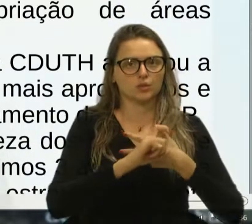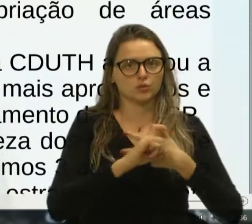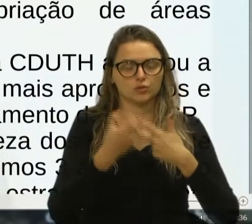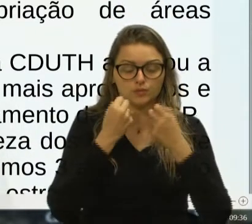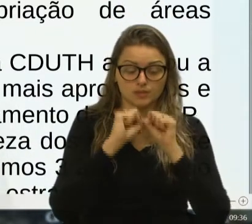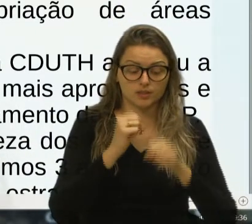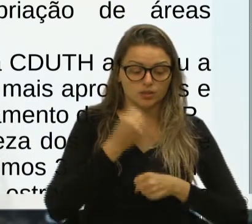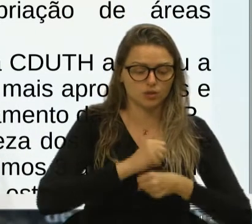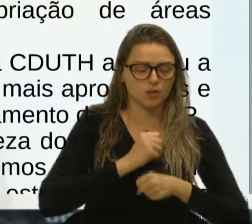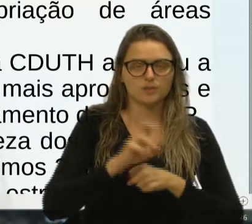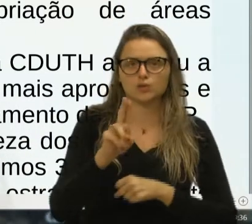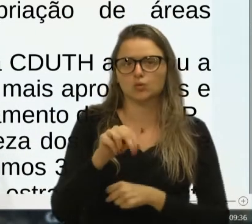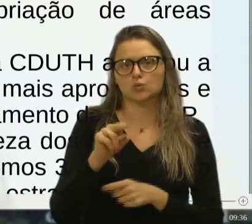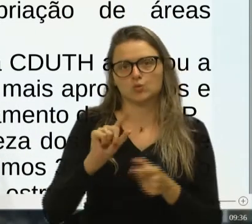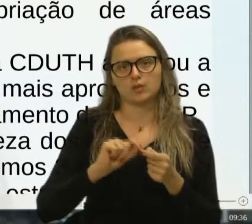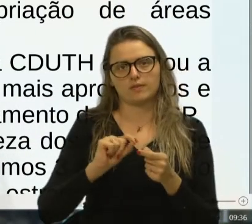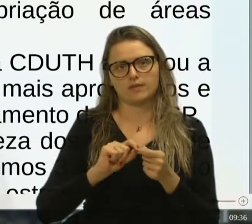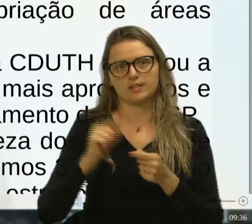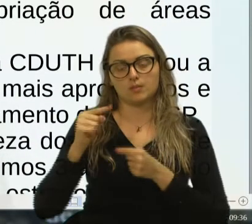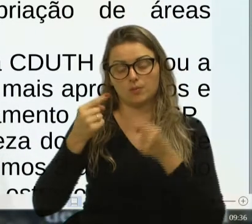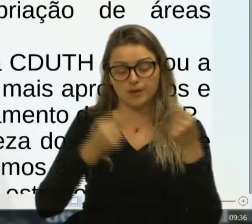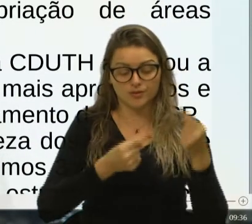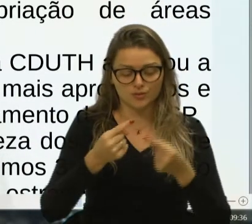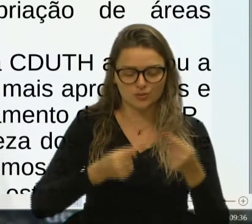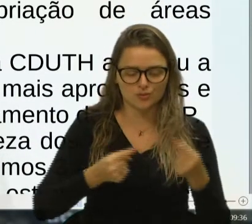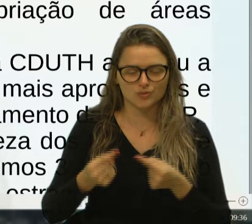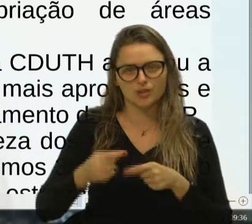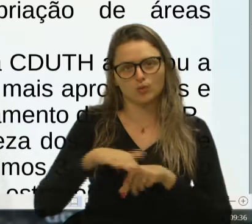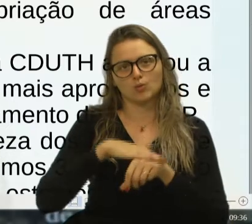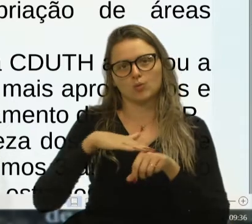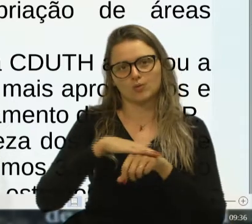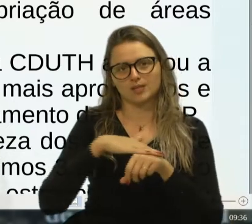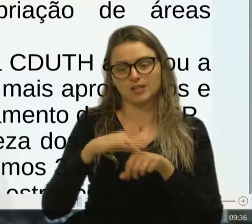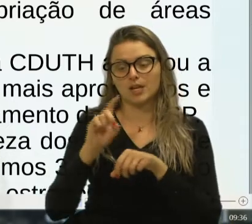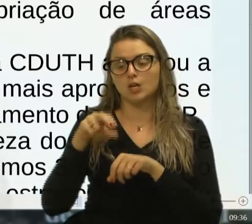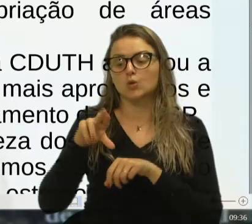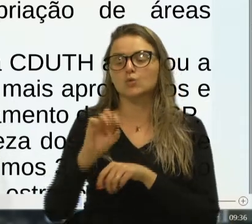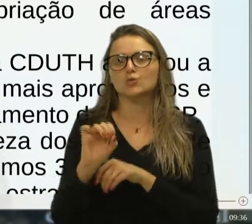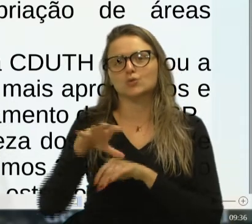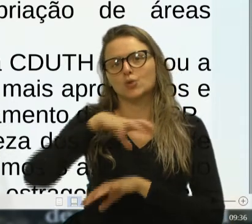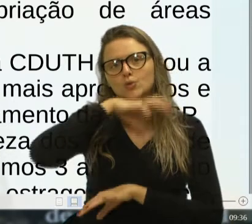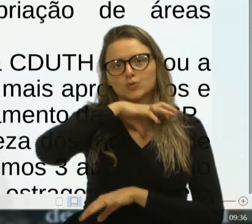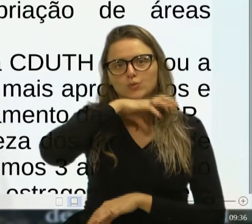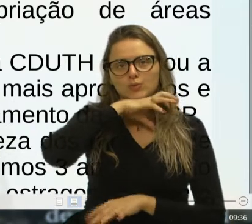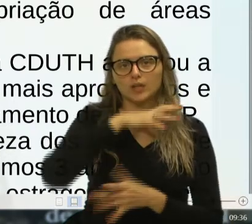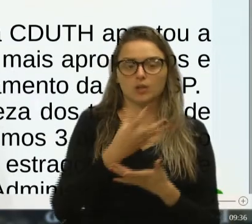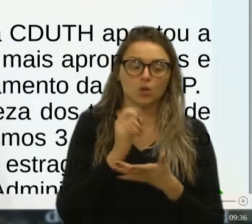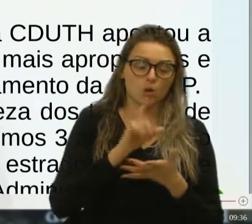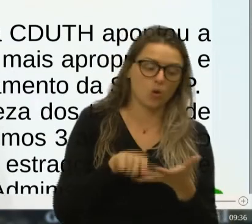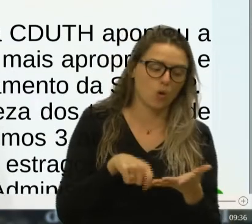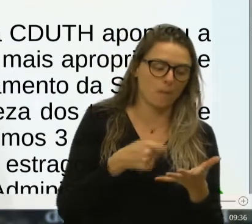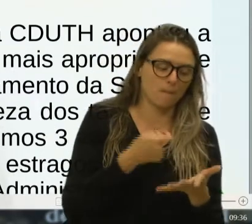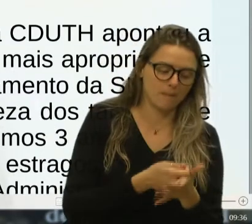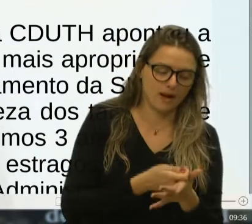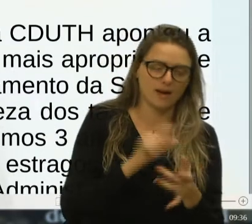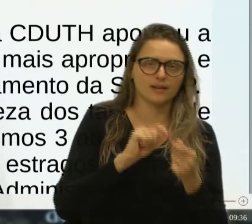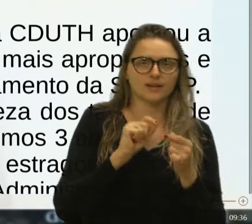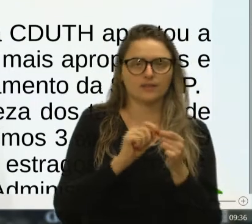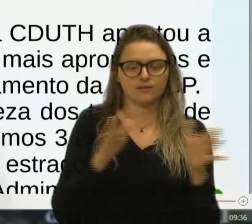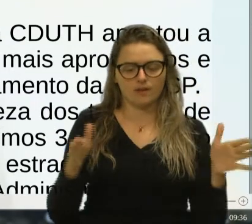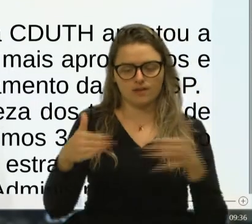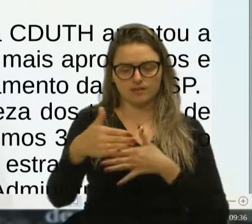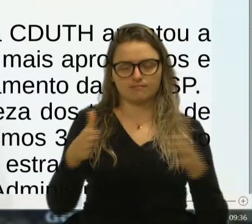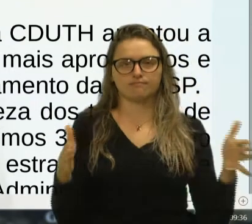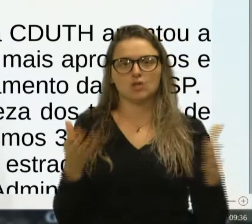fez, foi fazer uma discussão com os proprietários dessas áreas, ou indeniza e faz o tanque, né,